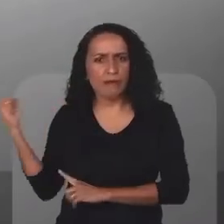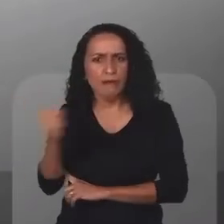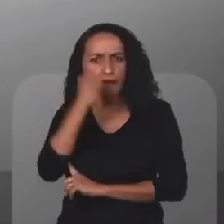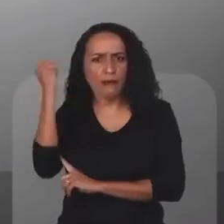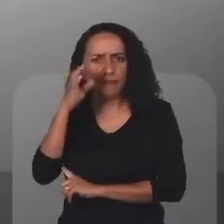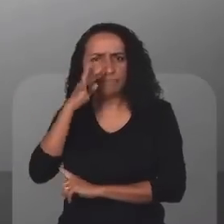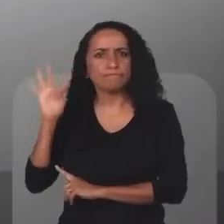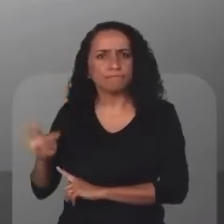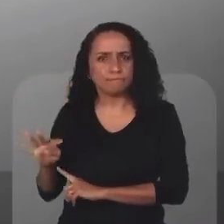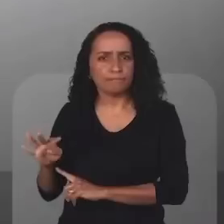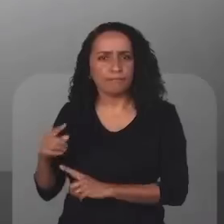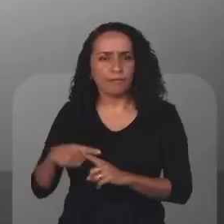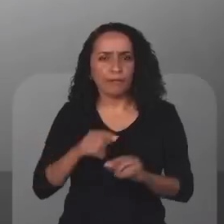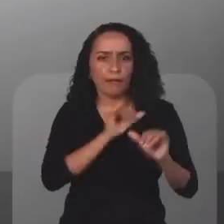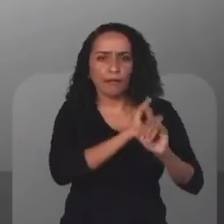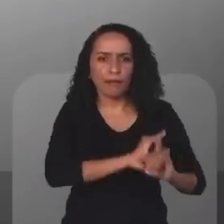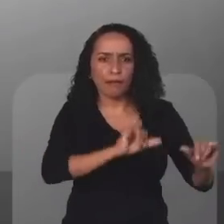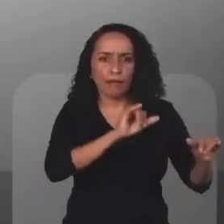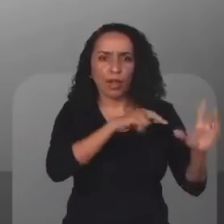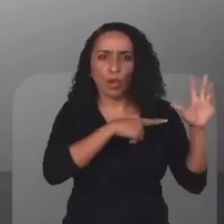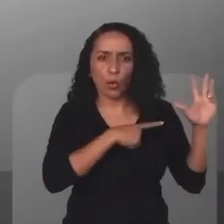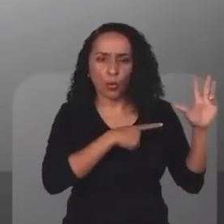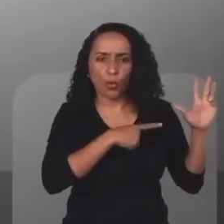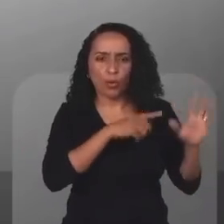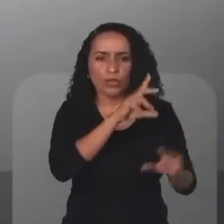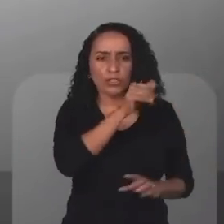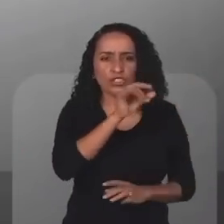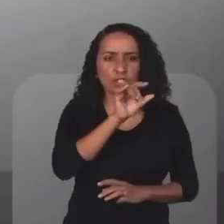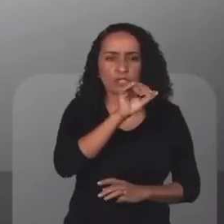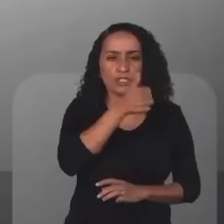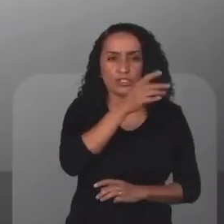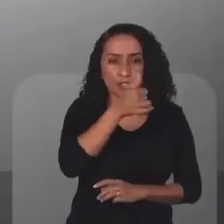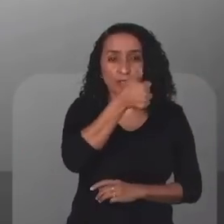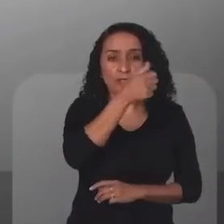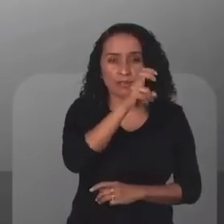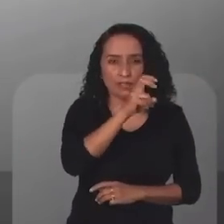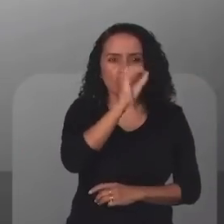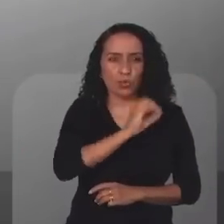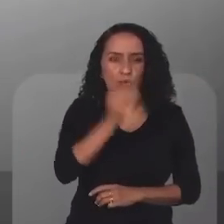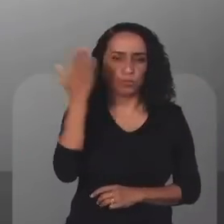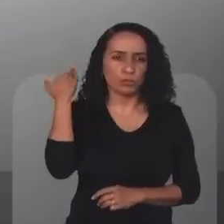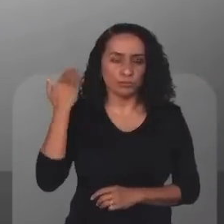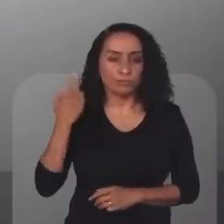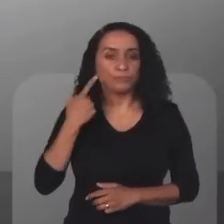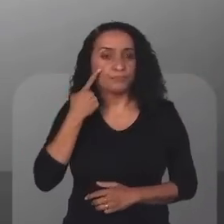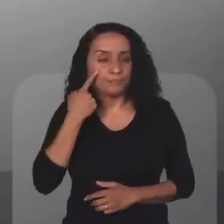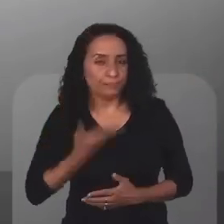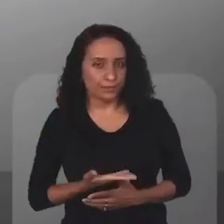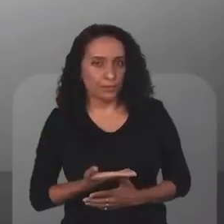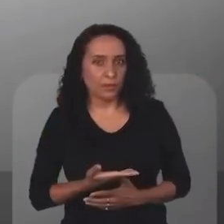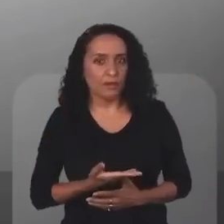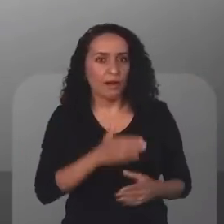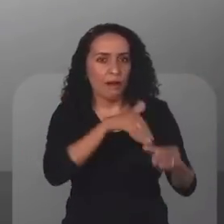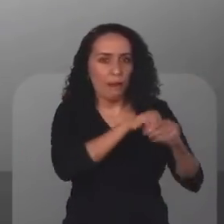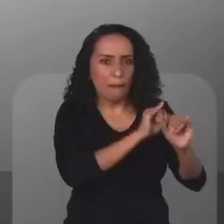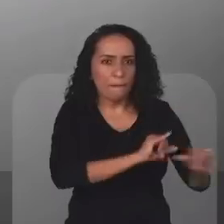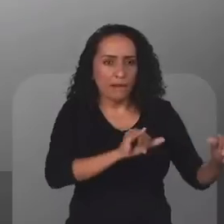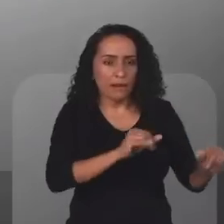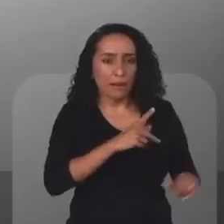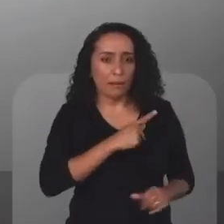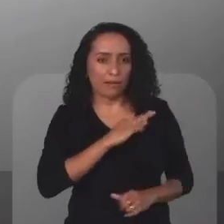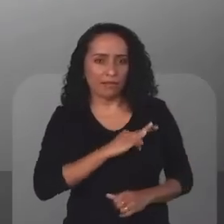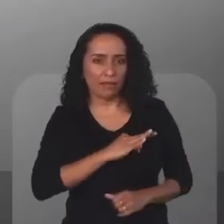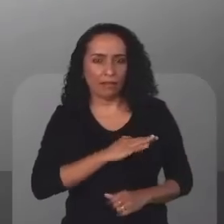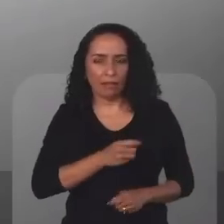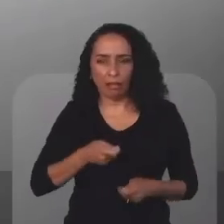familiares foram gravemente ofendidos pela propaganda do Lula, veiculada no dia 15 de outubro passado. Como visto, a campanha do PT